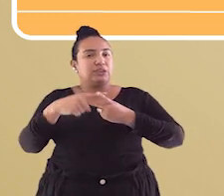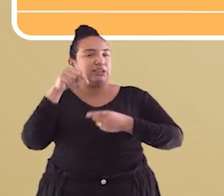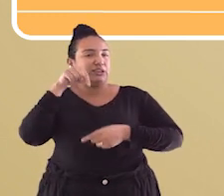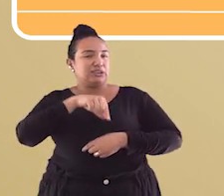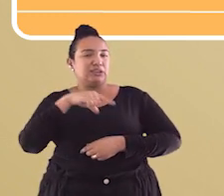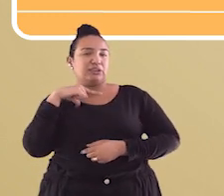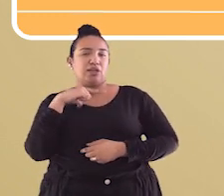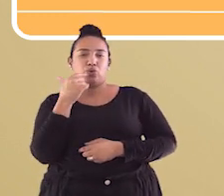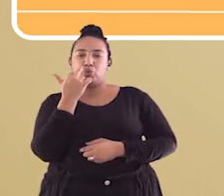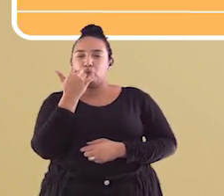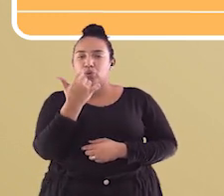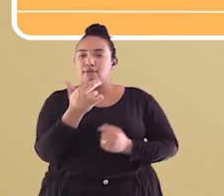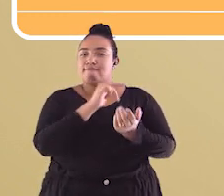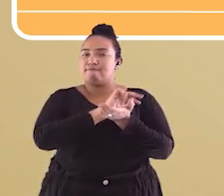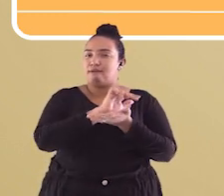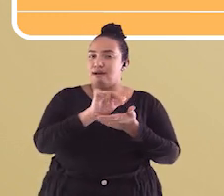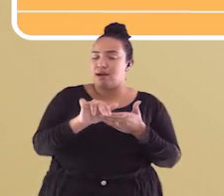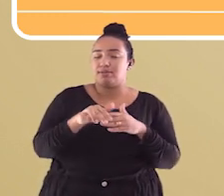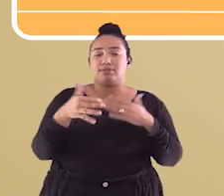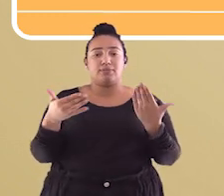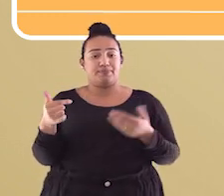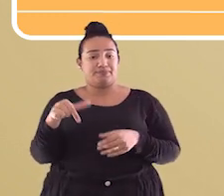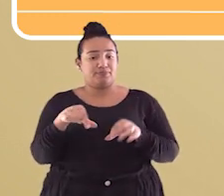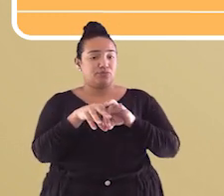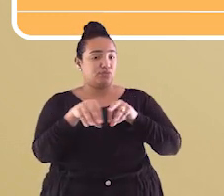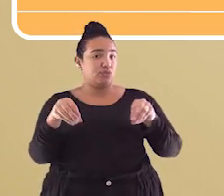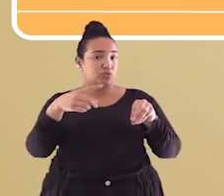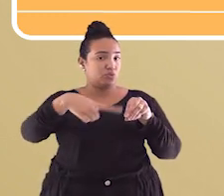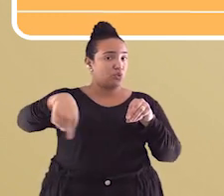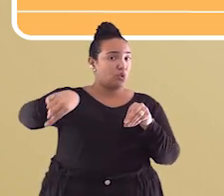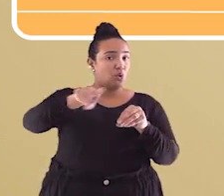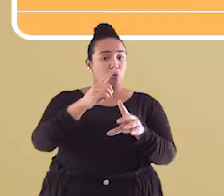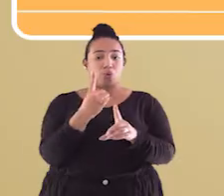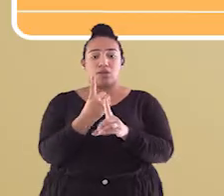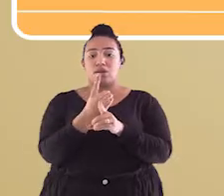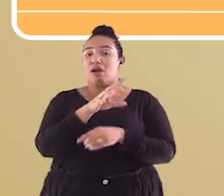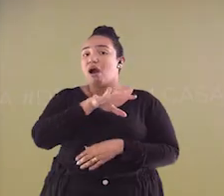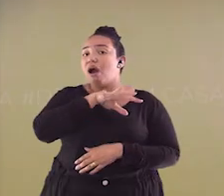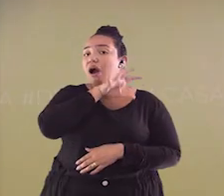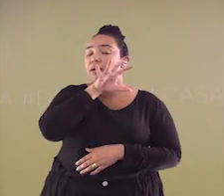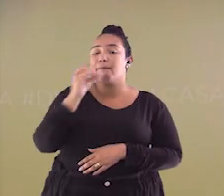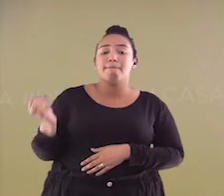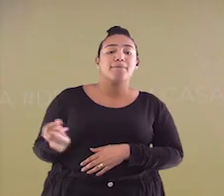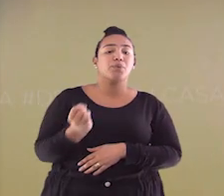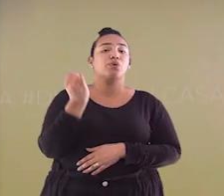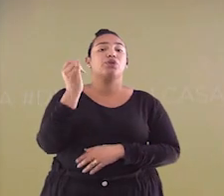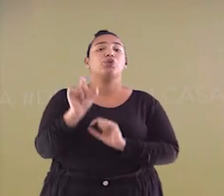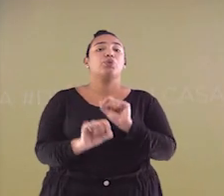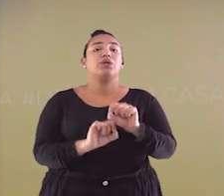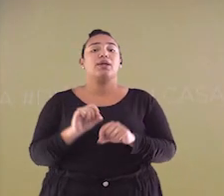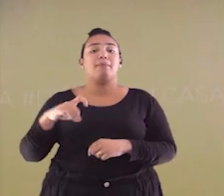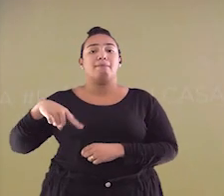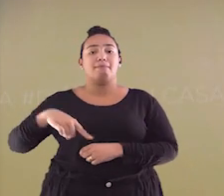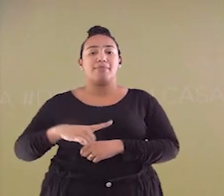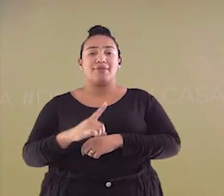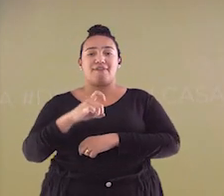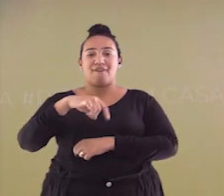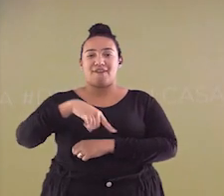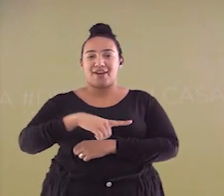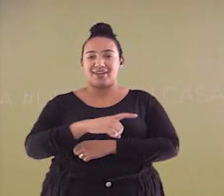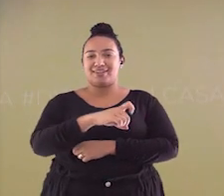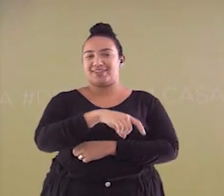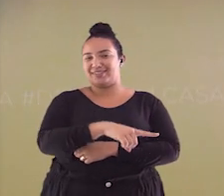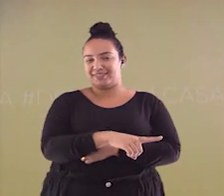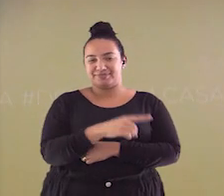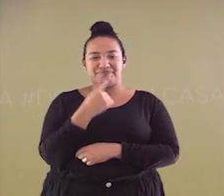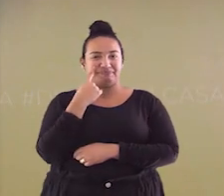muitos nutrientes. Nesse tipo de solo, encontramos um animal muito importante, que é a minhoca. Essa daqui é a minhoca,